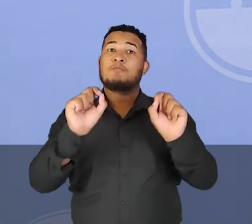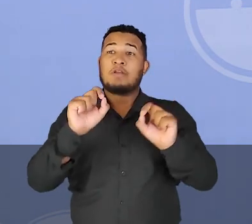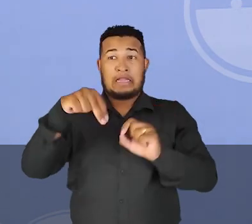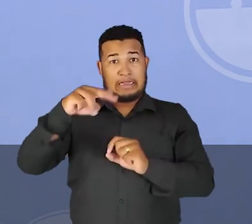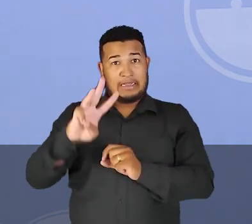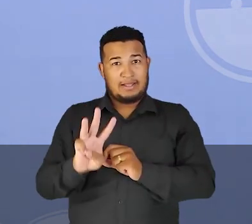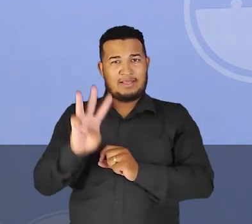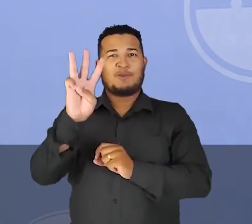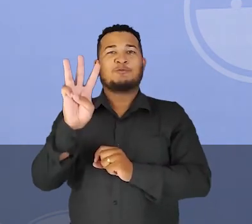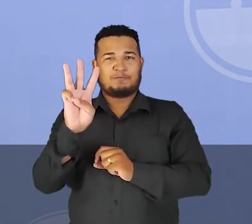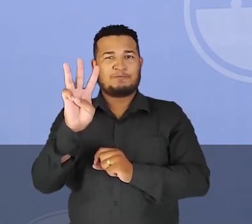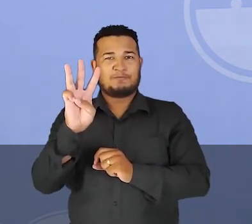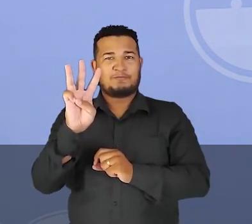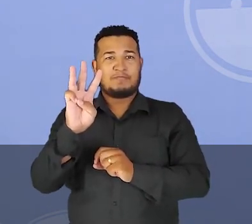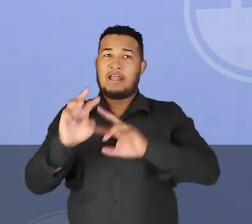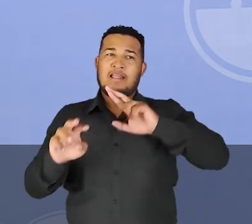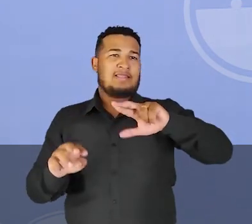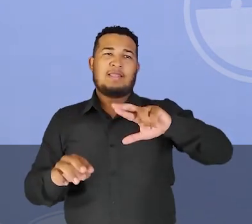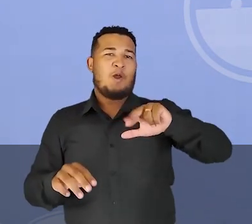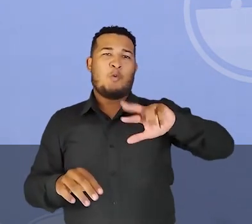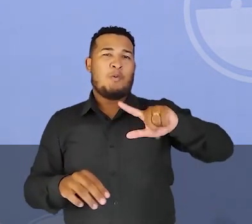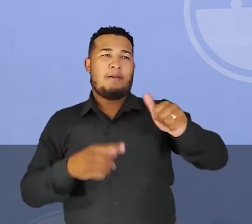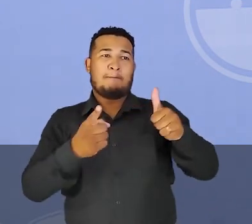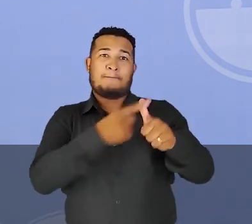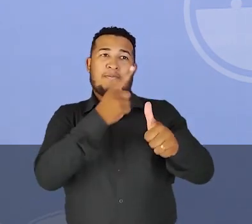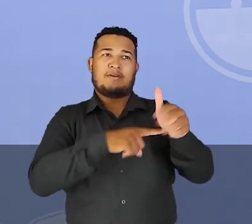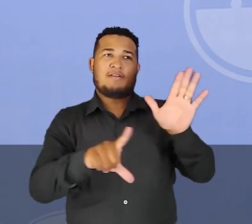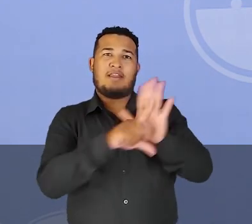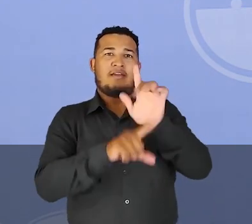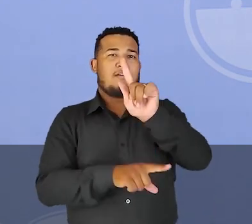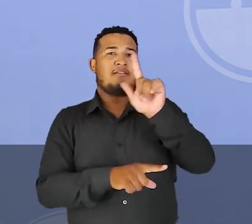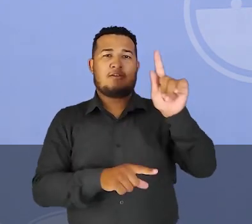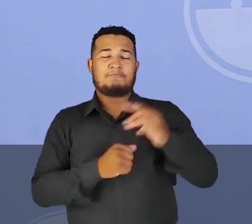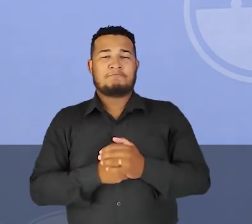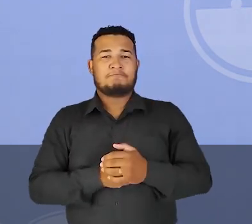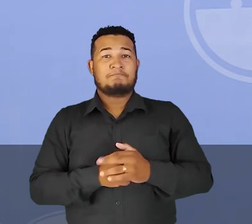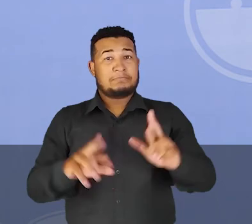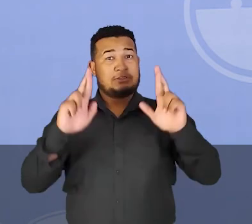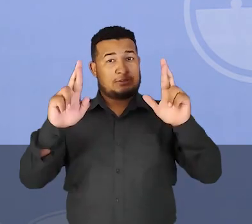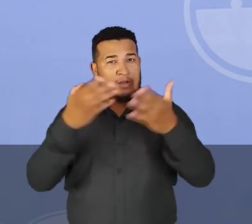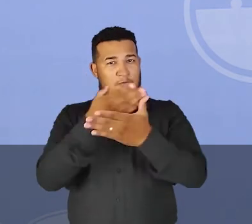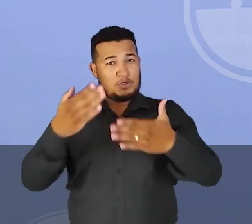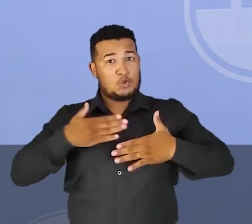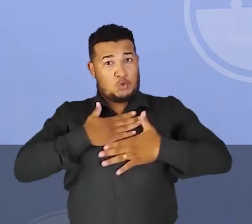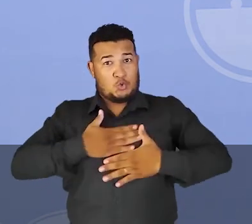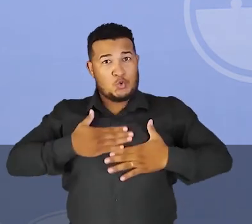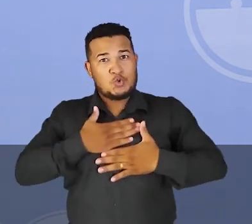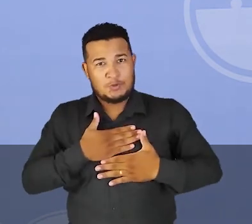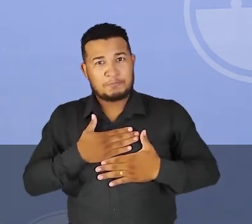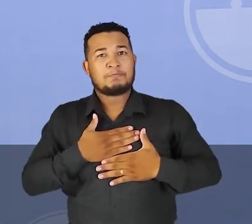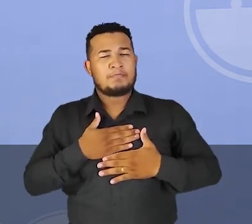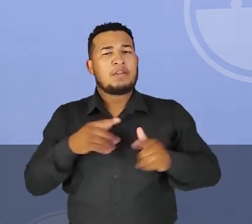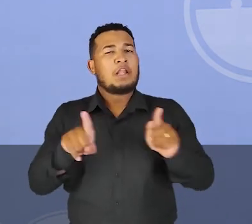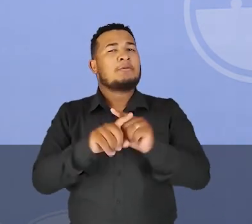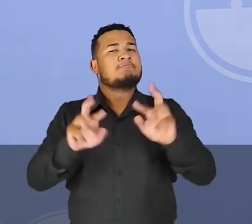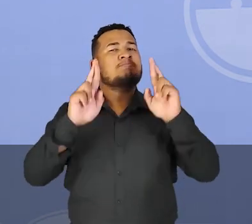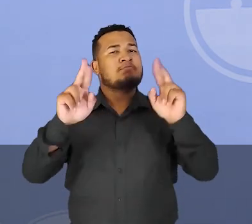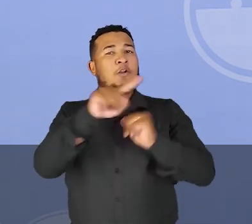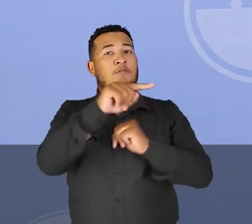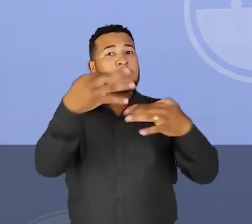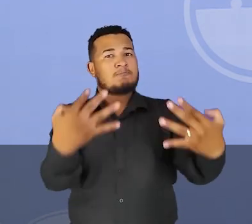de Newton, primeira lei de Newton e não de Galileu. Eu espero que você tenha gostado, eu espero contar com a